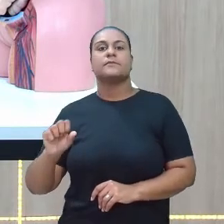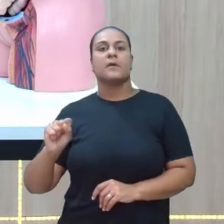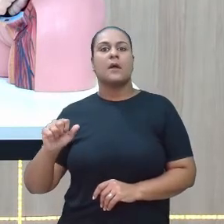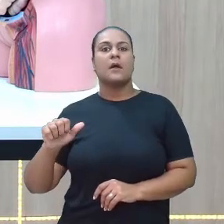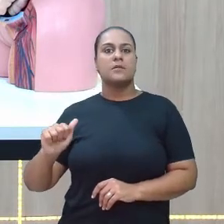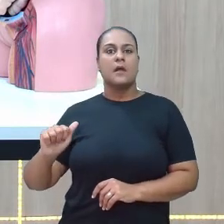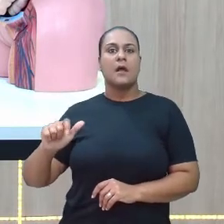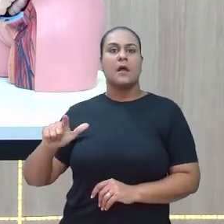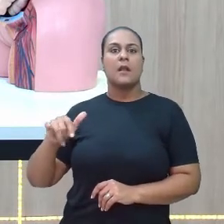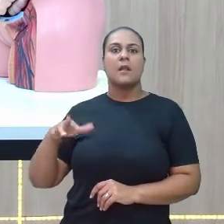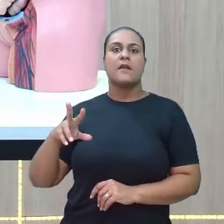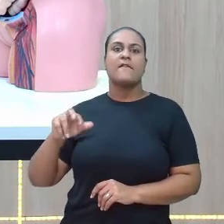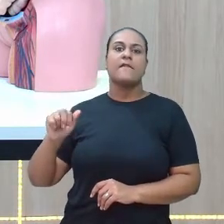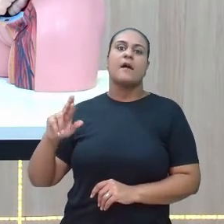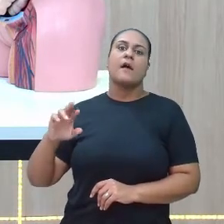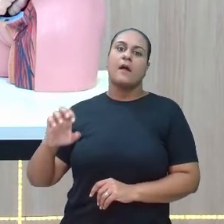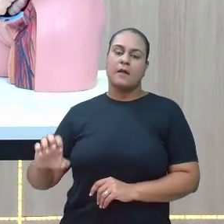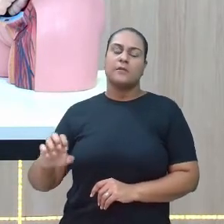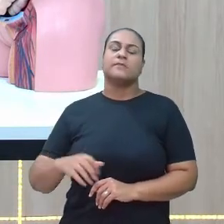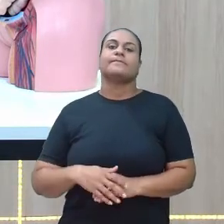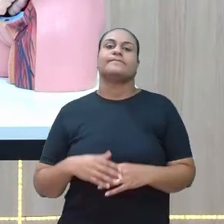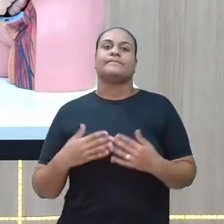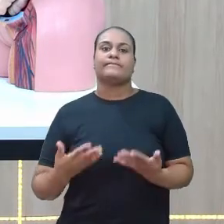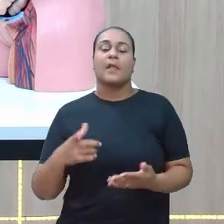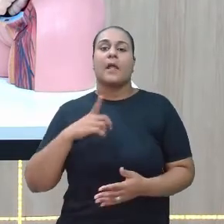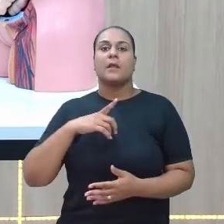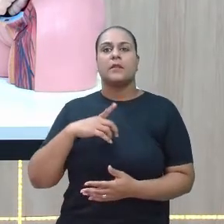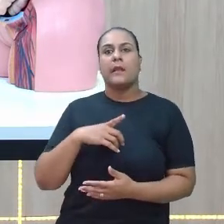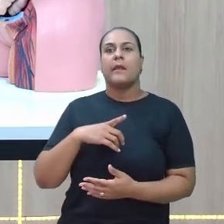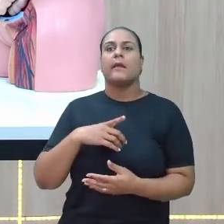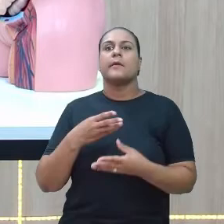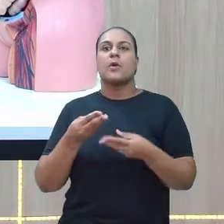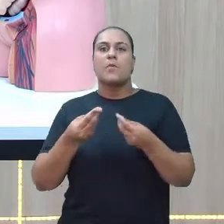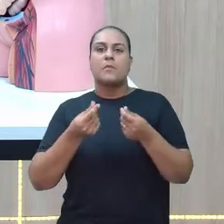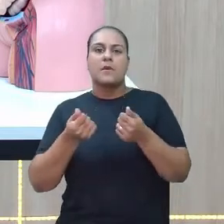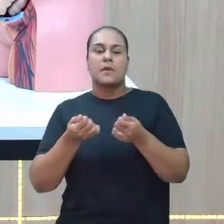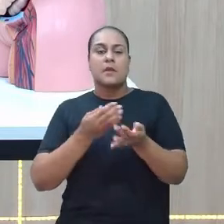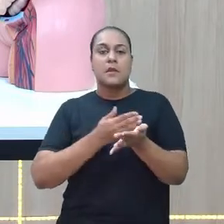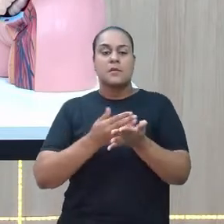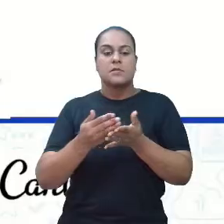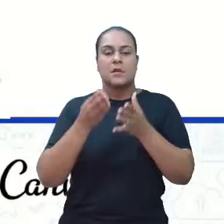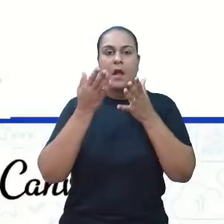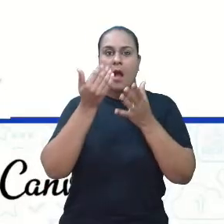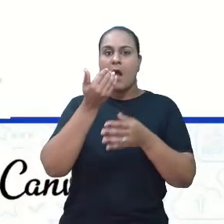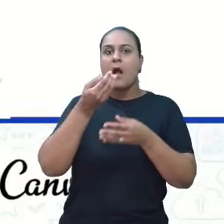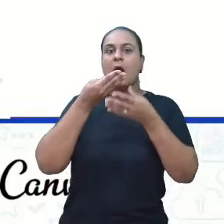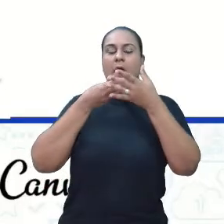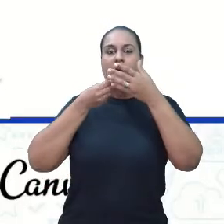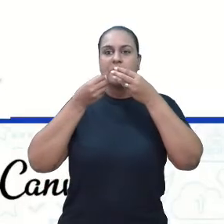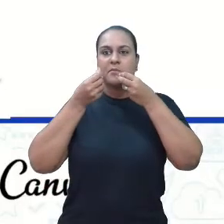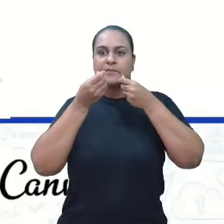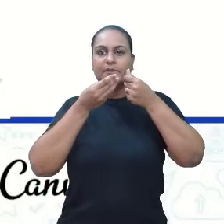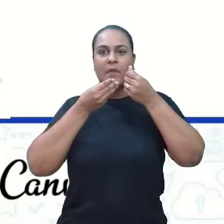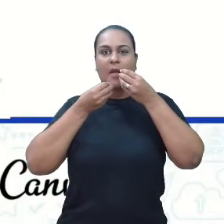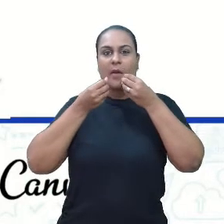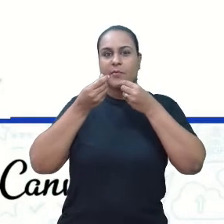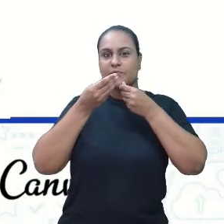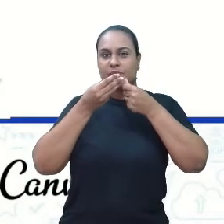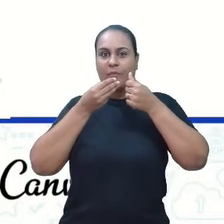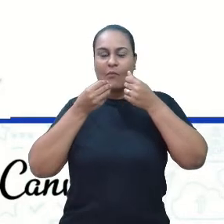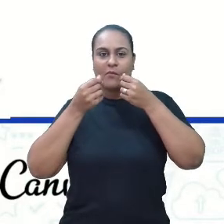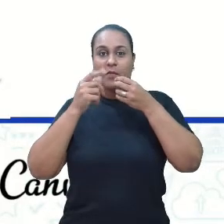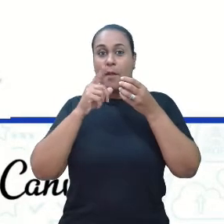elas produzem saliva com substâncias que iniciam a digestão do alimento e umedecem